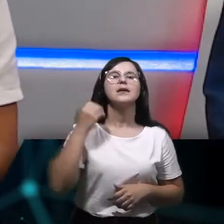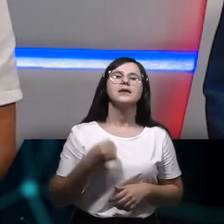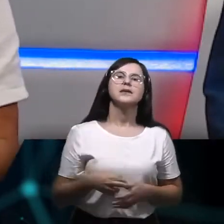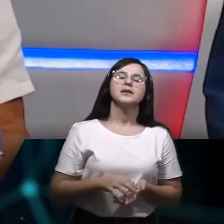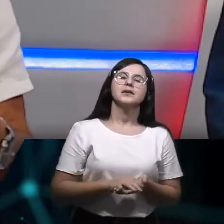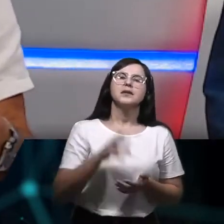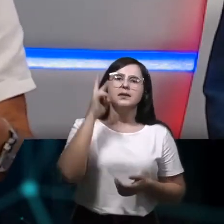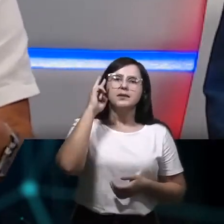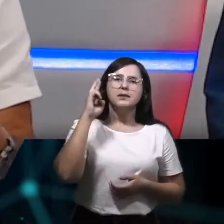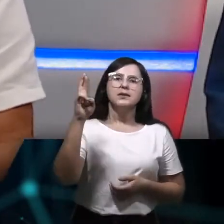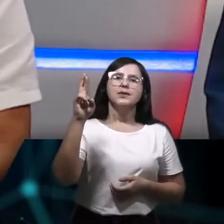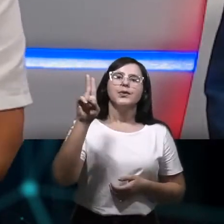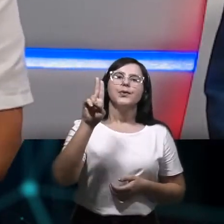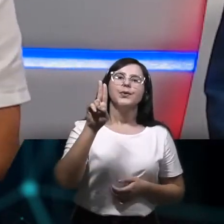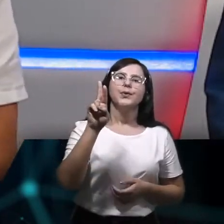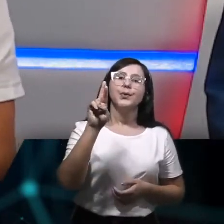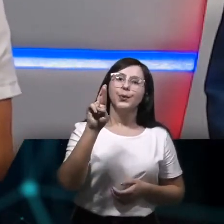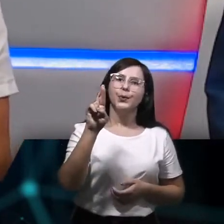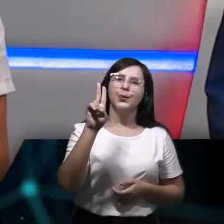Senhor Rubinho,